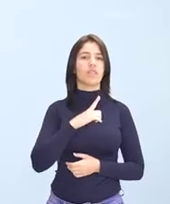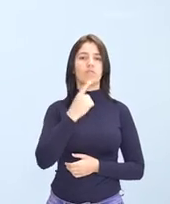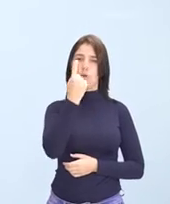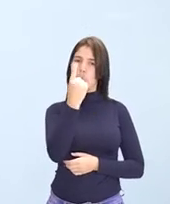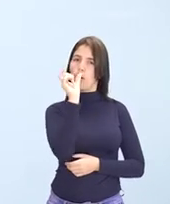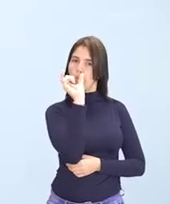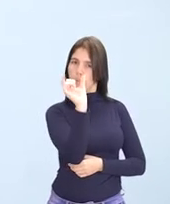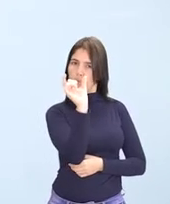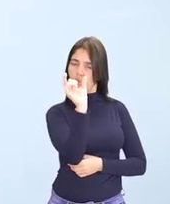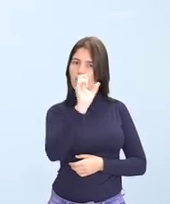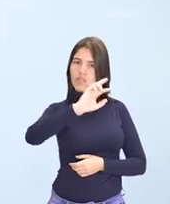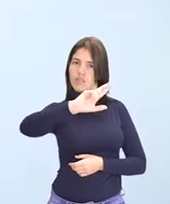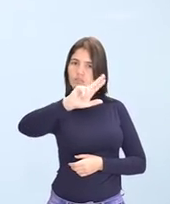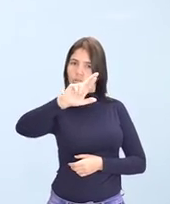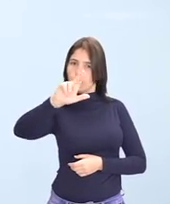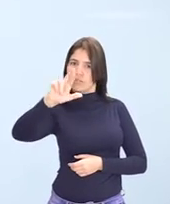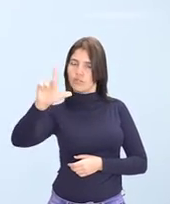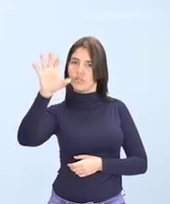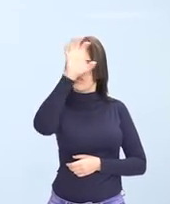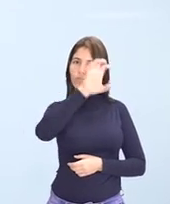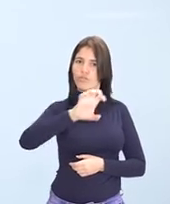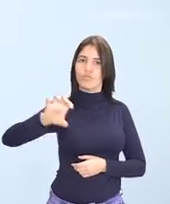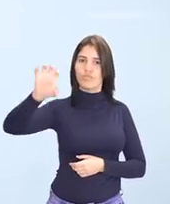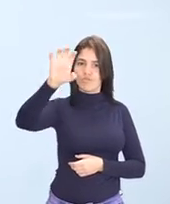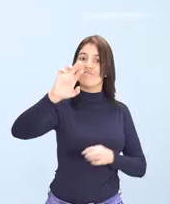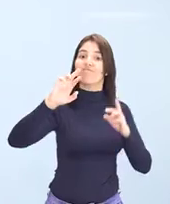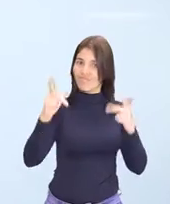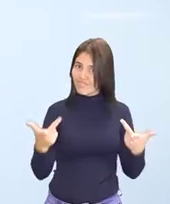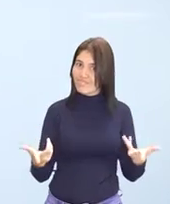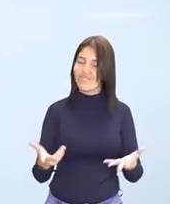palavra de 3 formas diferentes, em 3 estados diferentes.